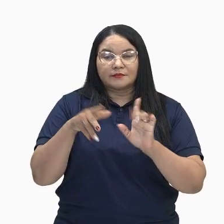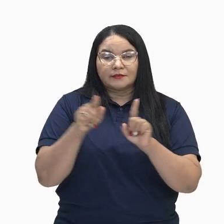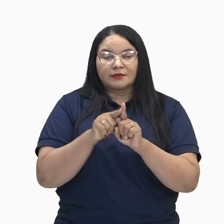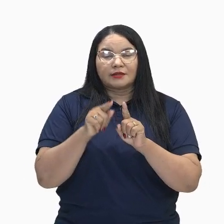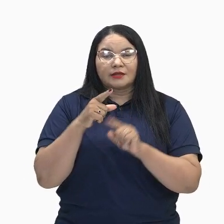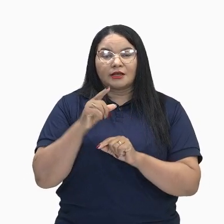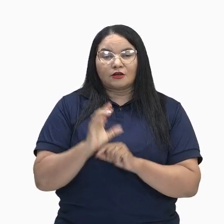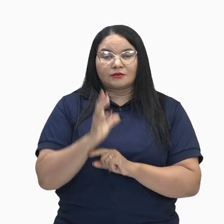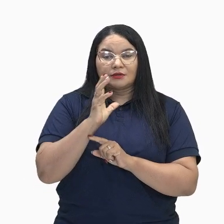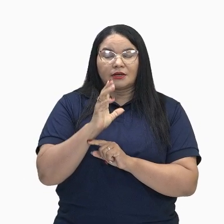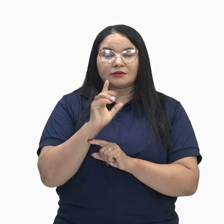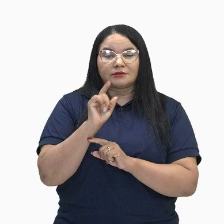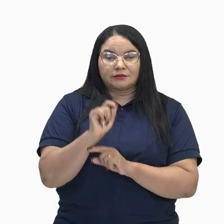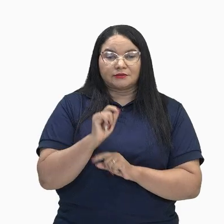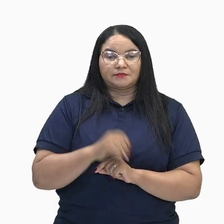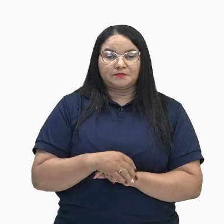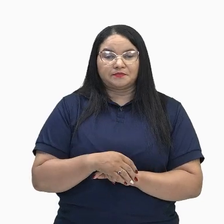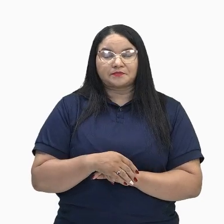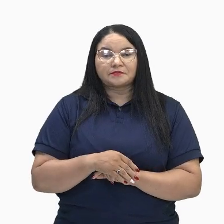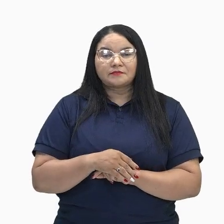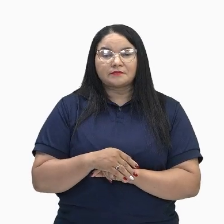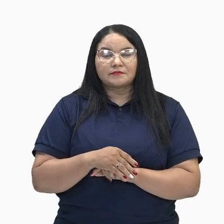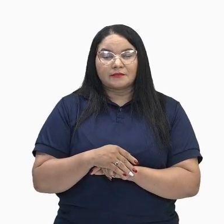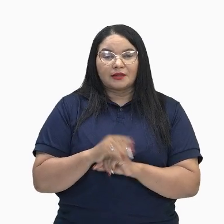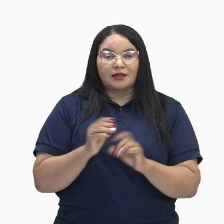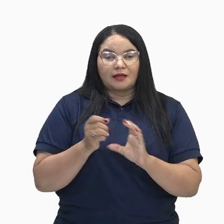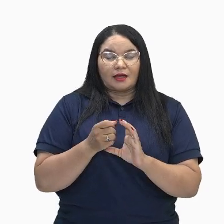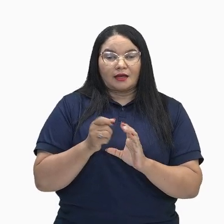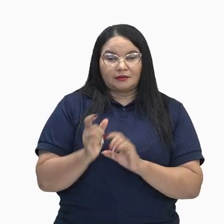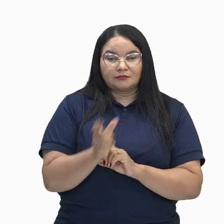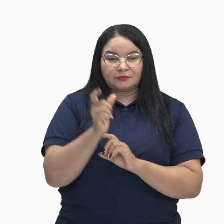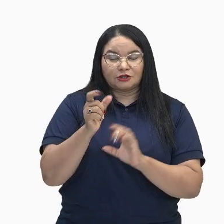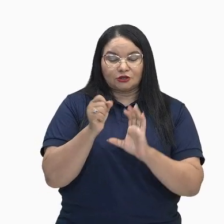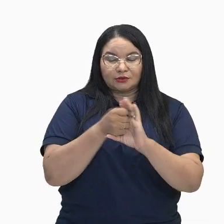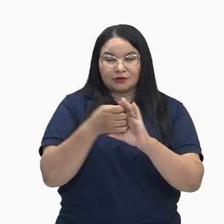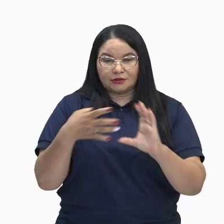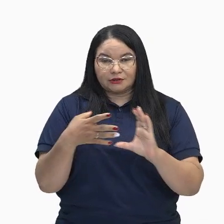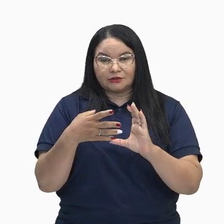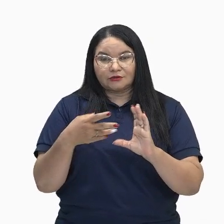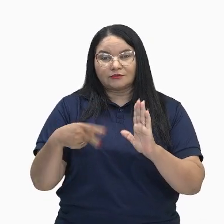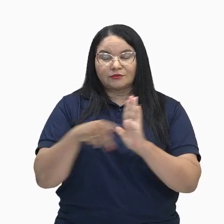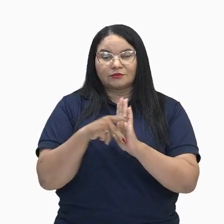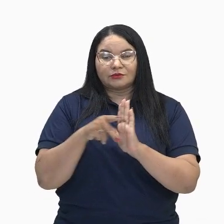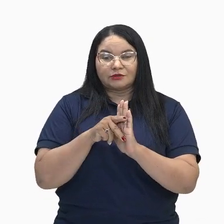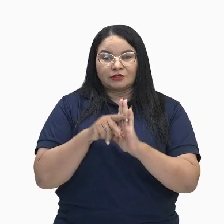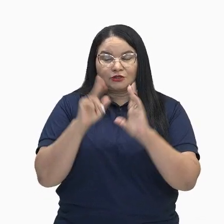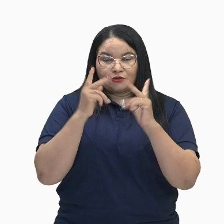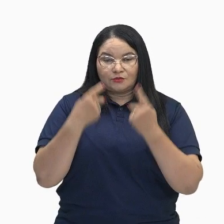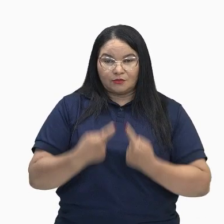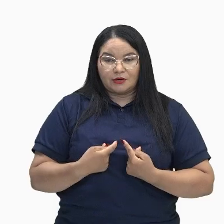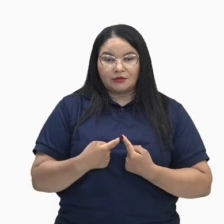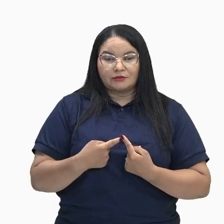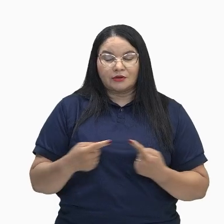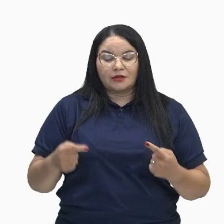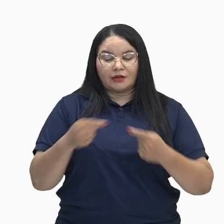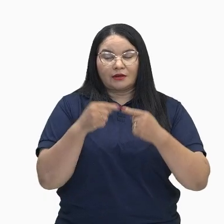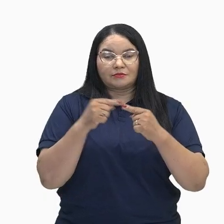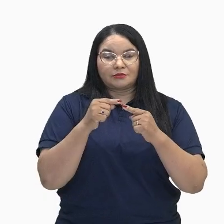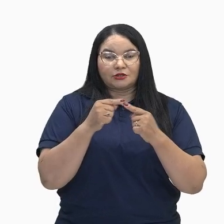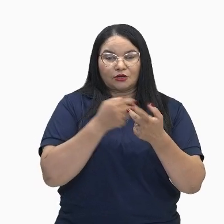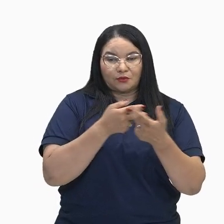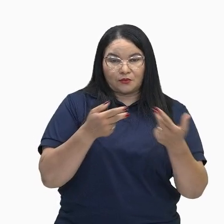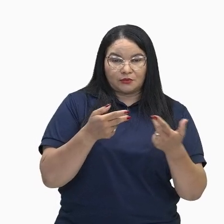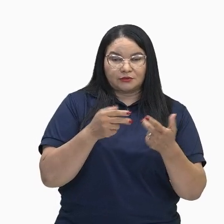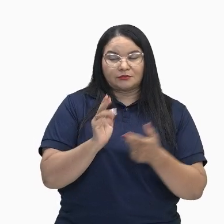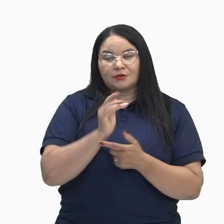ocorre quando o texto atribui características próprias dos seres humanos a elementos que não são humanos,